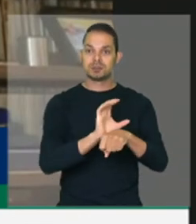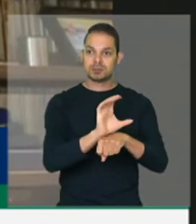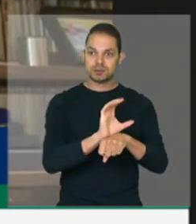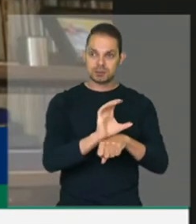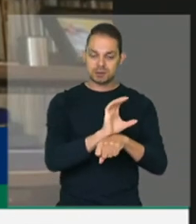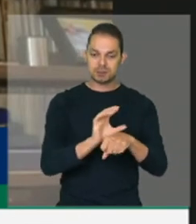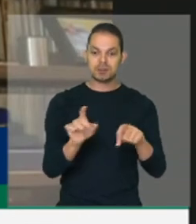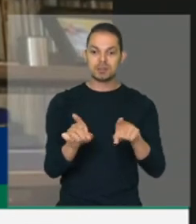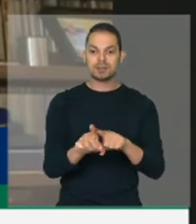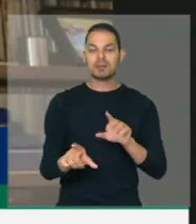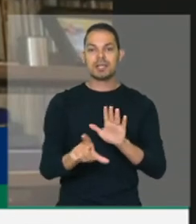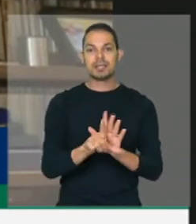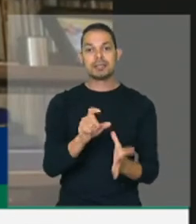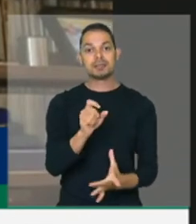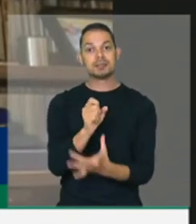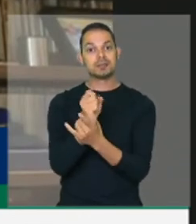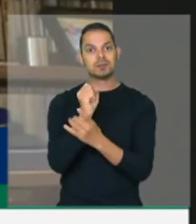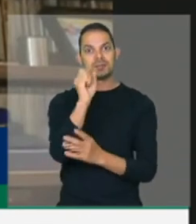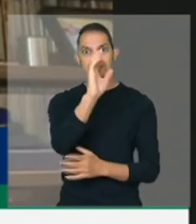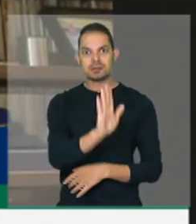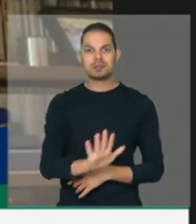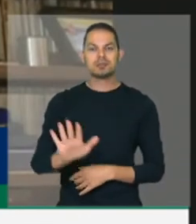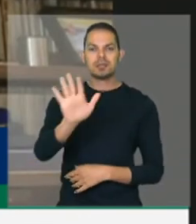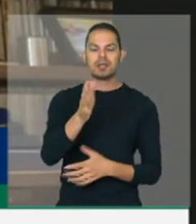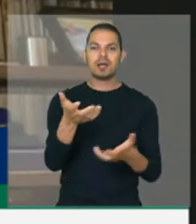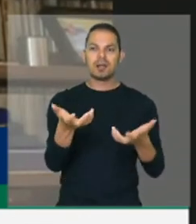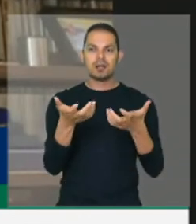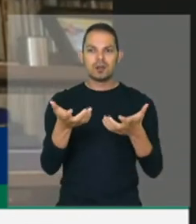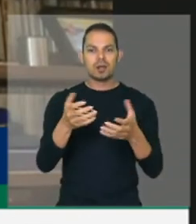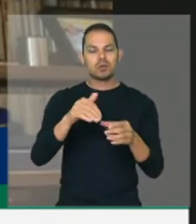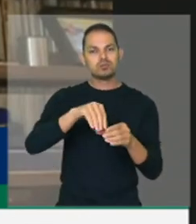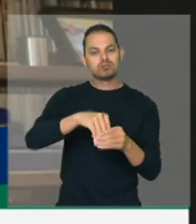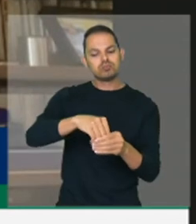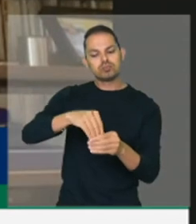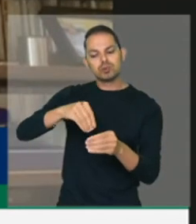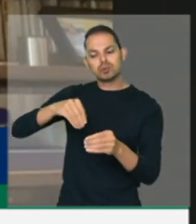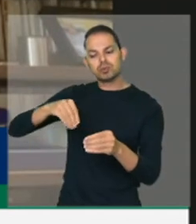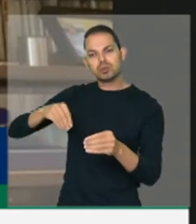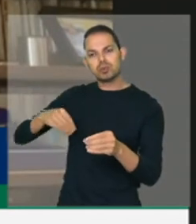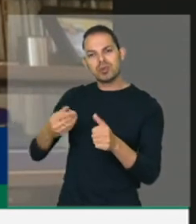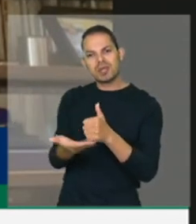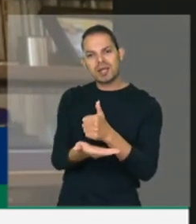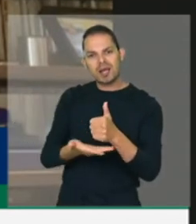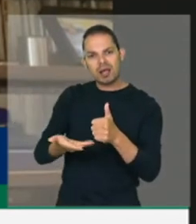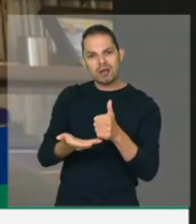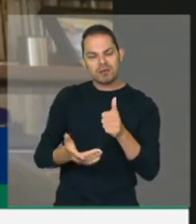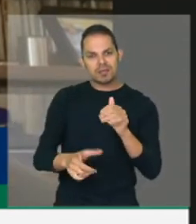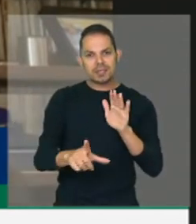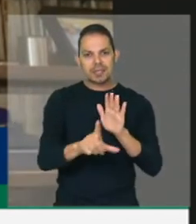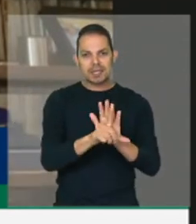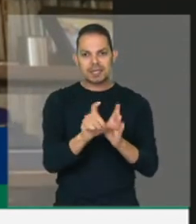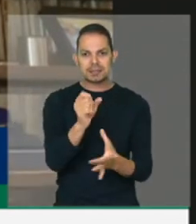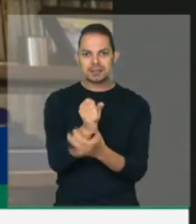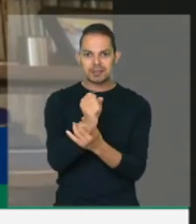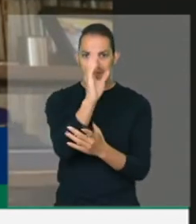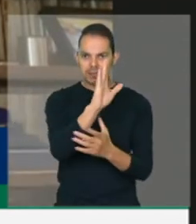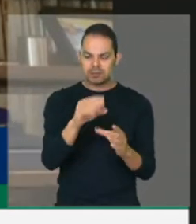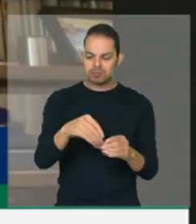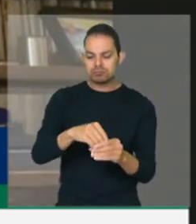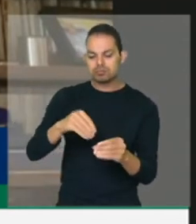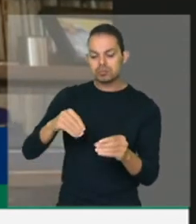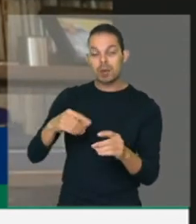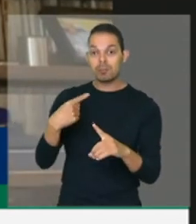e a Lei de Segurança Nacional. Eu quero me afastar da fundamentação da Lei de Segurança Nacional, porque